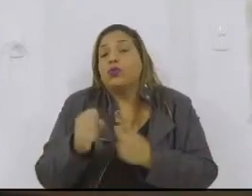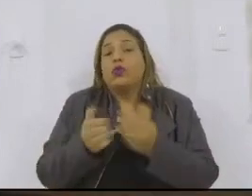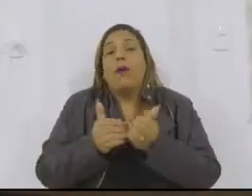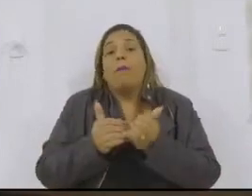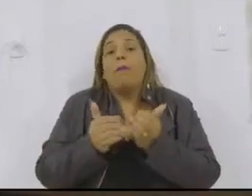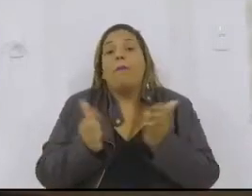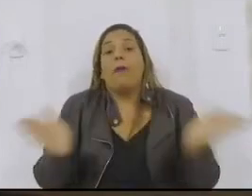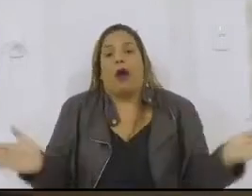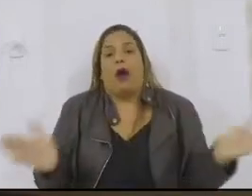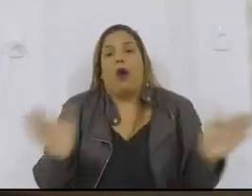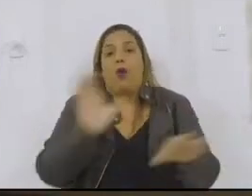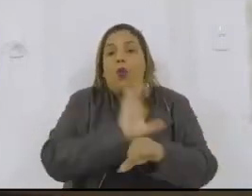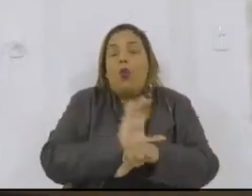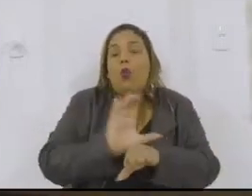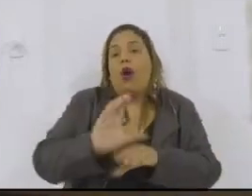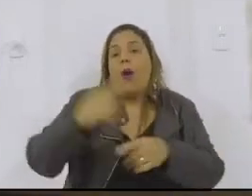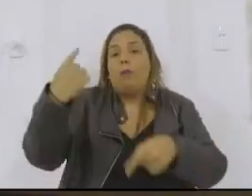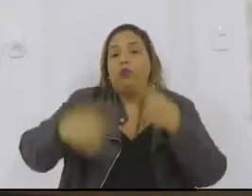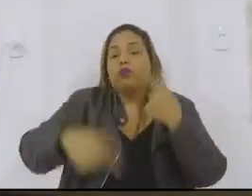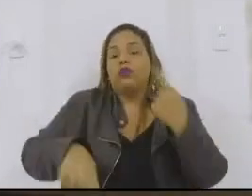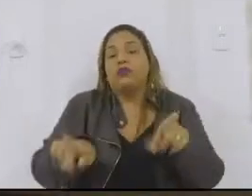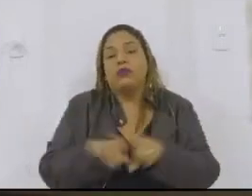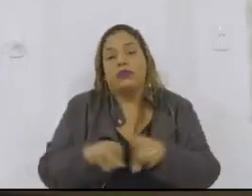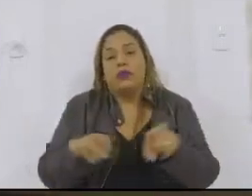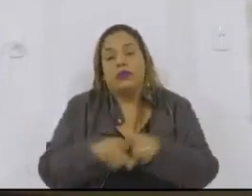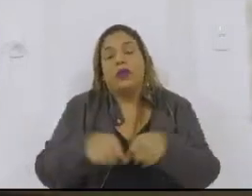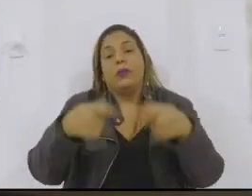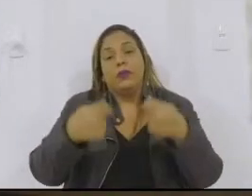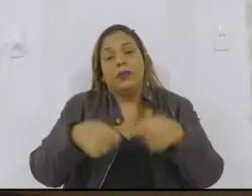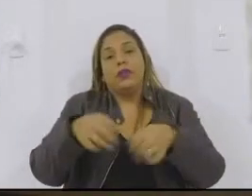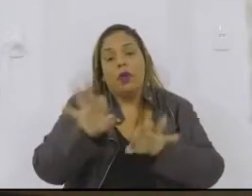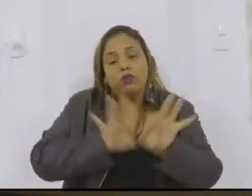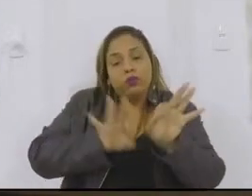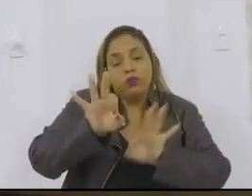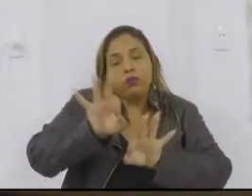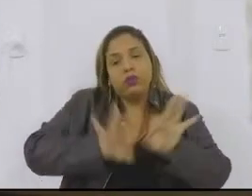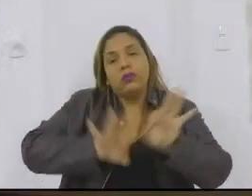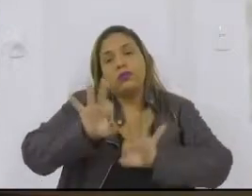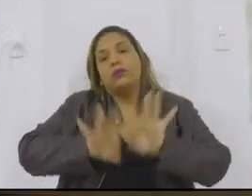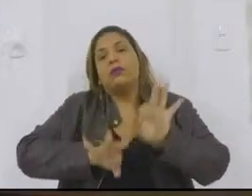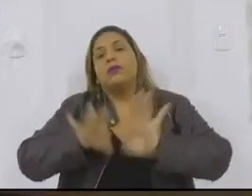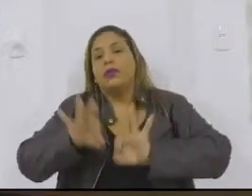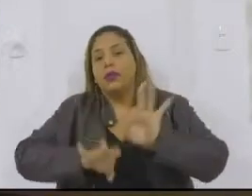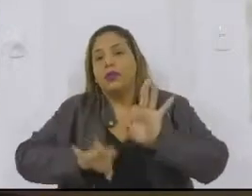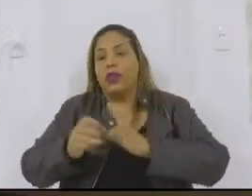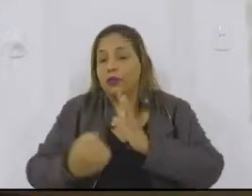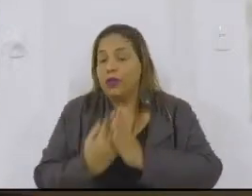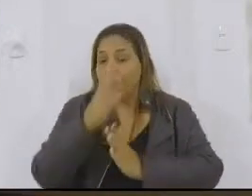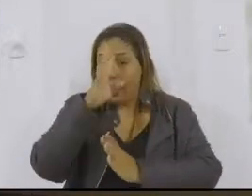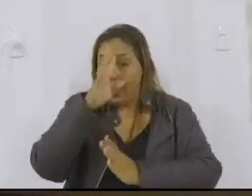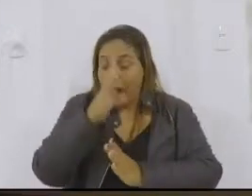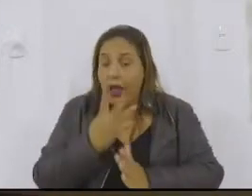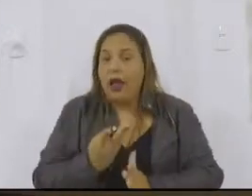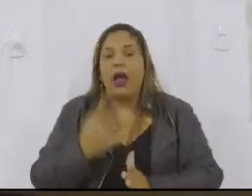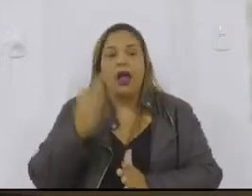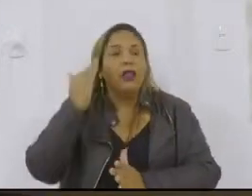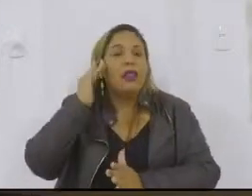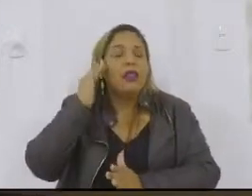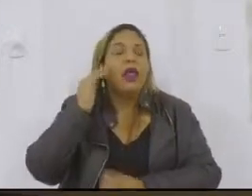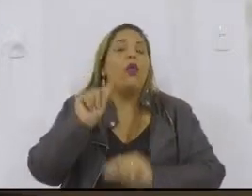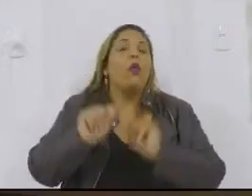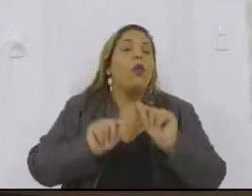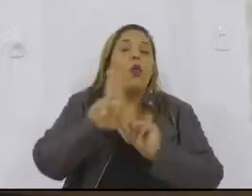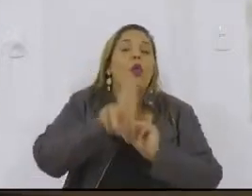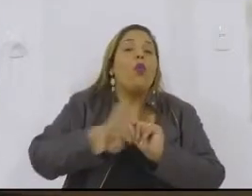política e cultural, elaborar projetos que incentivem o acesso dos jovens ao mercado de trabalho, conscientizar sobre o uso de